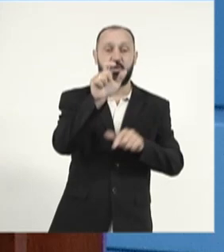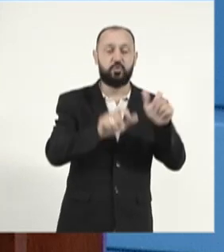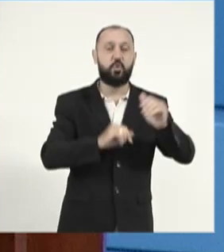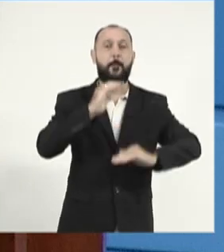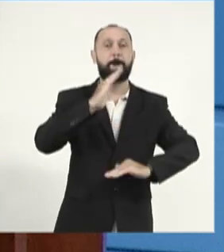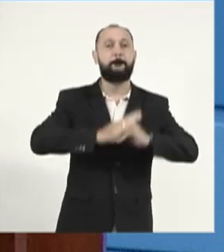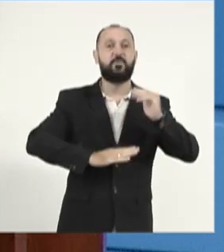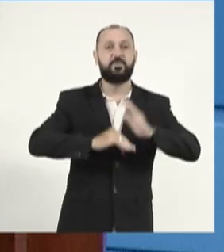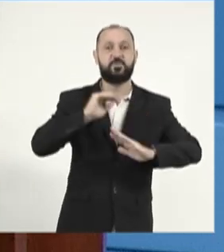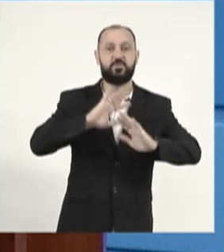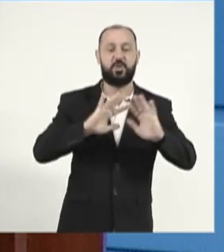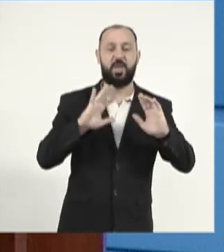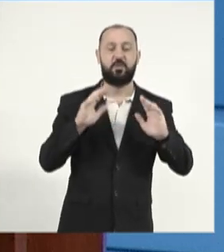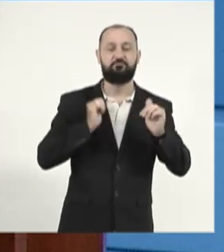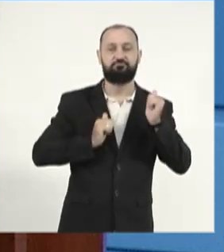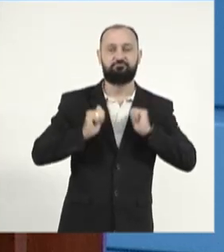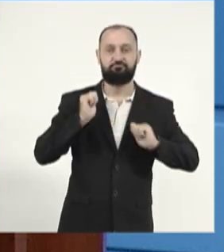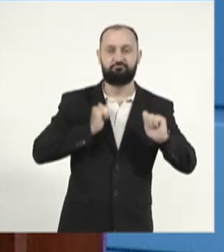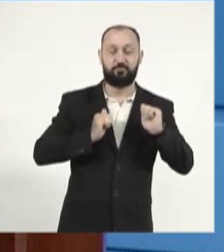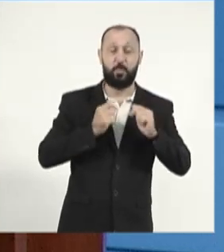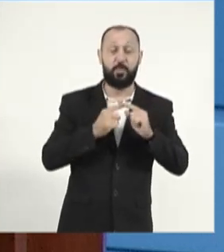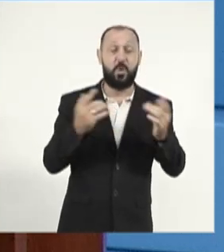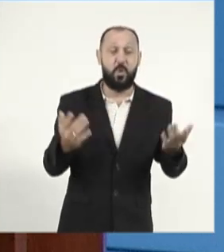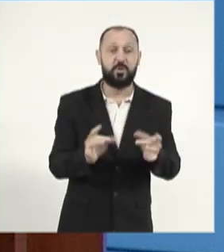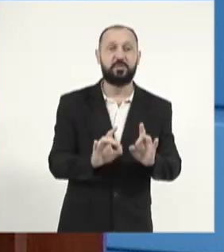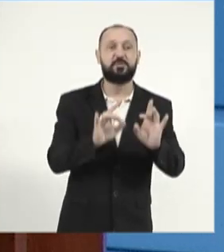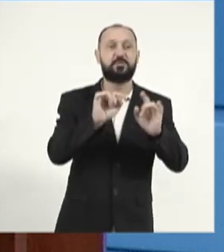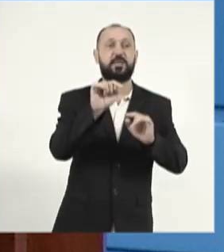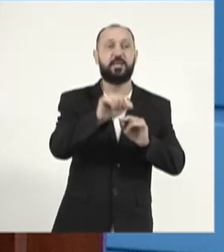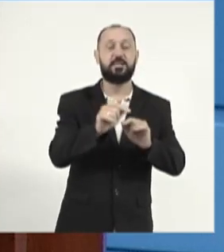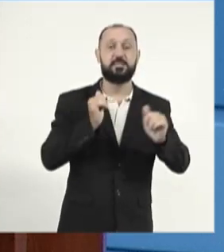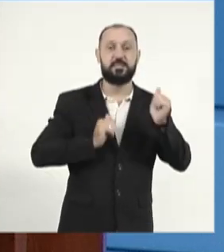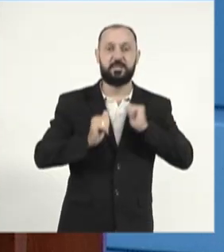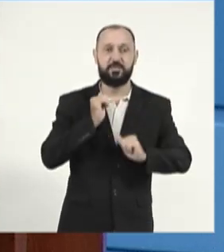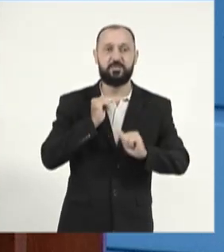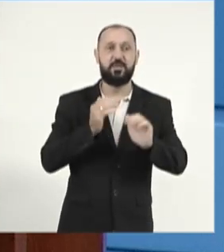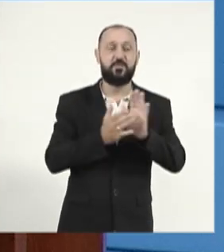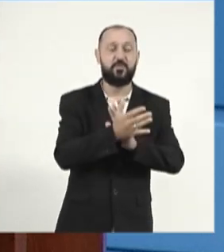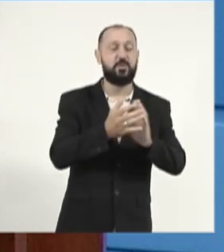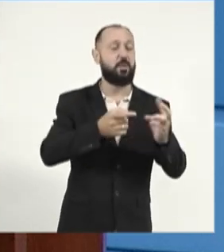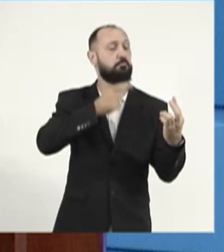artista. Porque, nesse caso em especial, os artistas foram